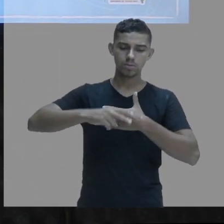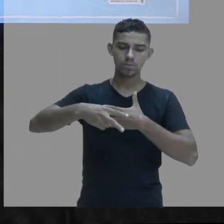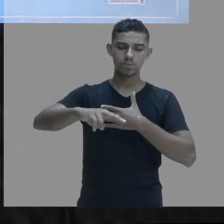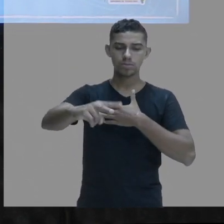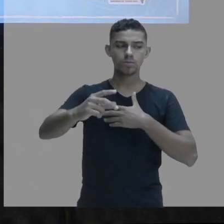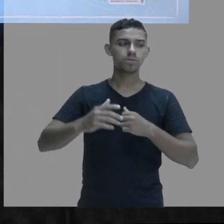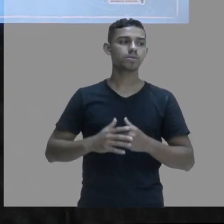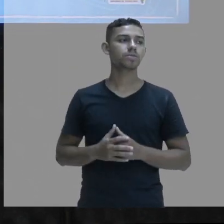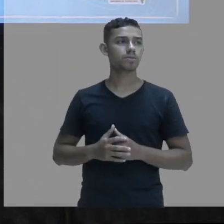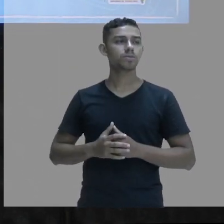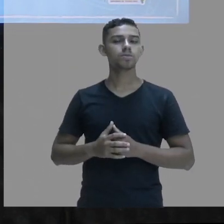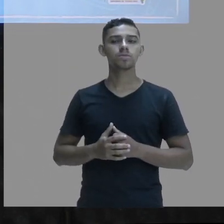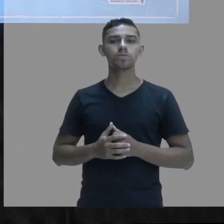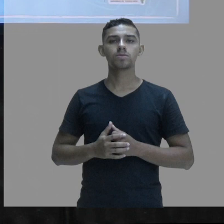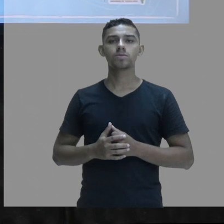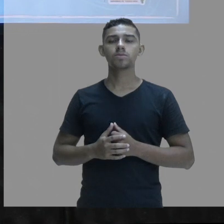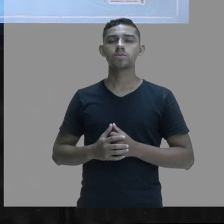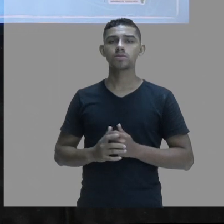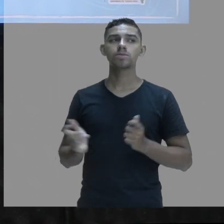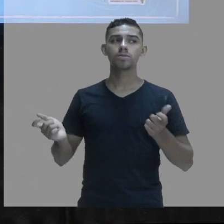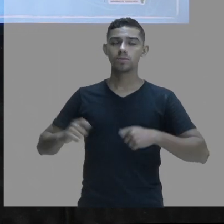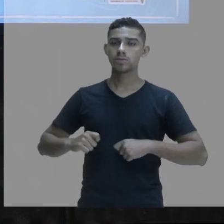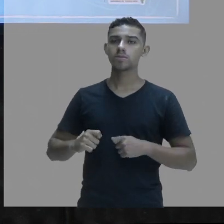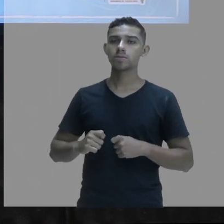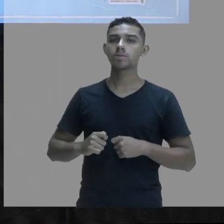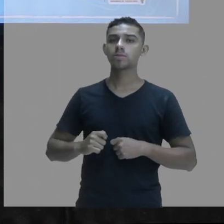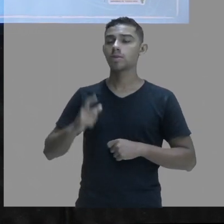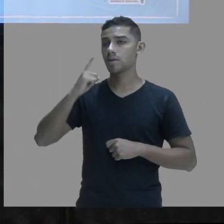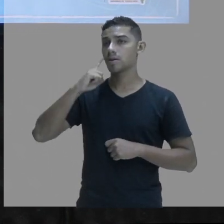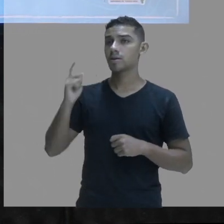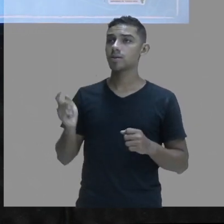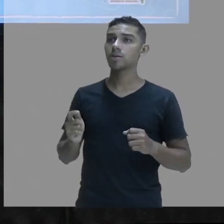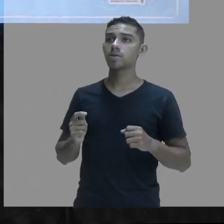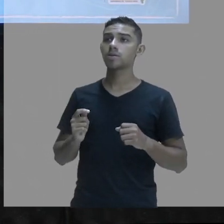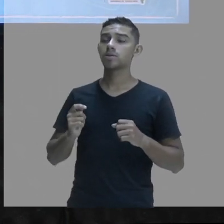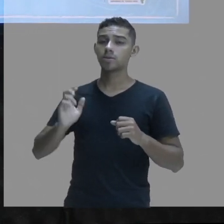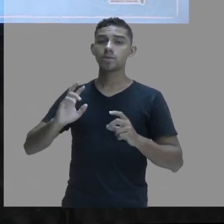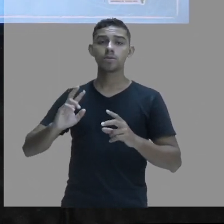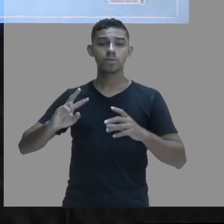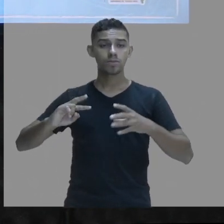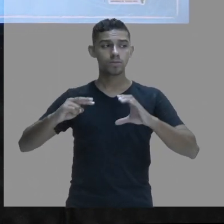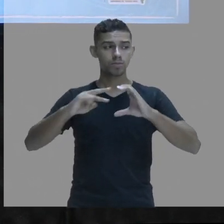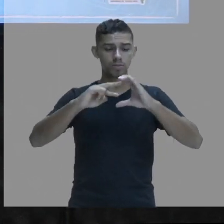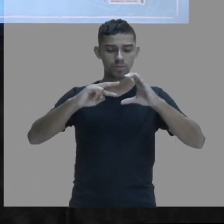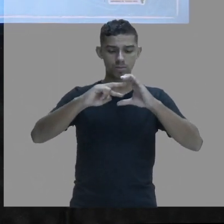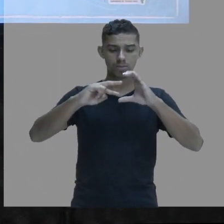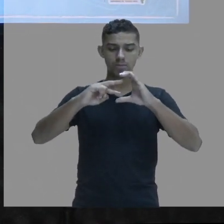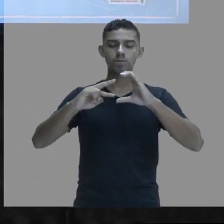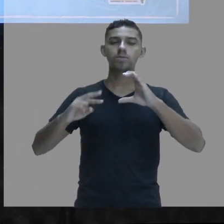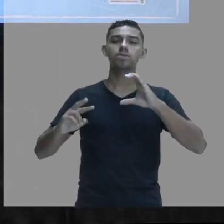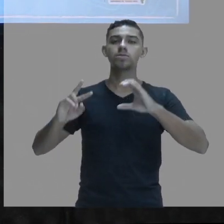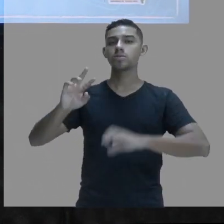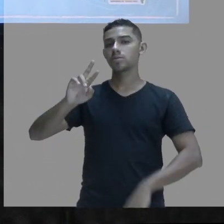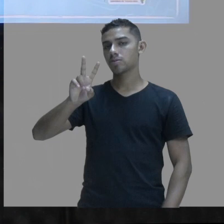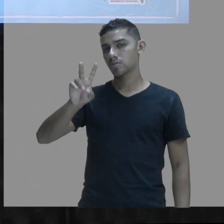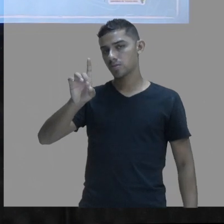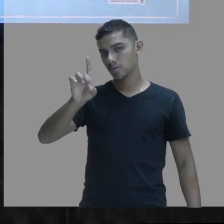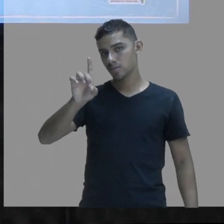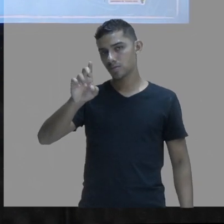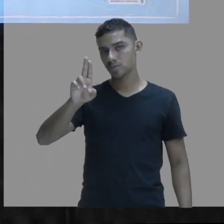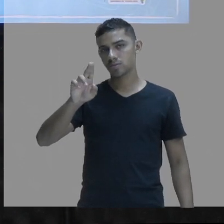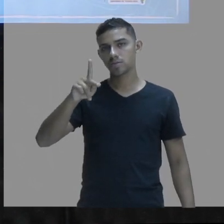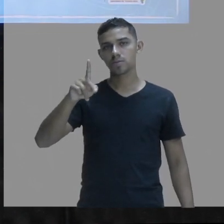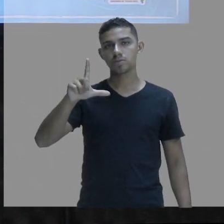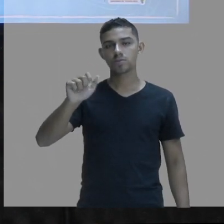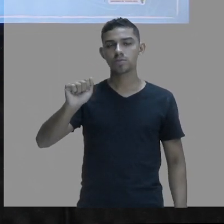dos alcenos, essa cadeia principal ela precisa conter a ligação dupla. Então, nos alcenos,